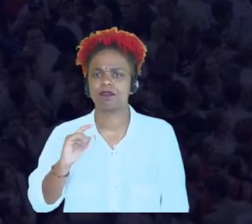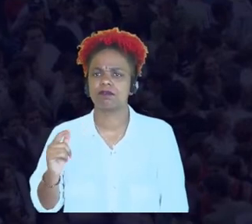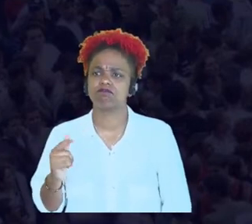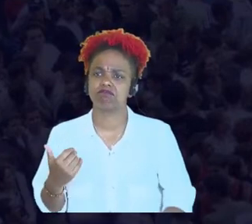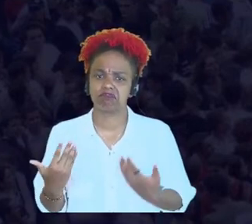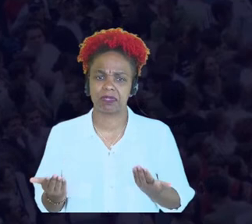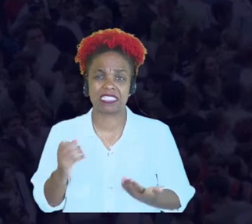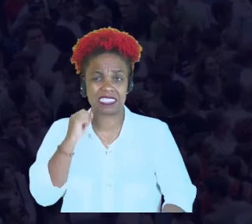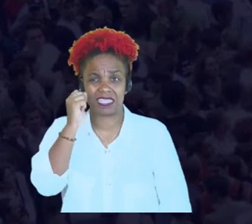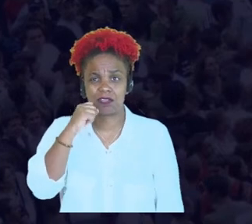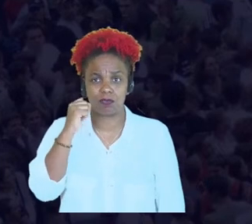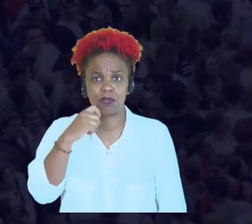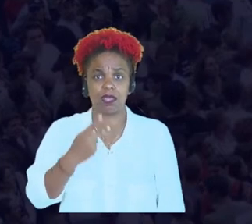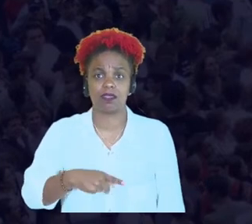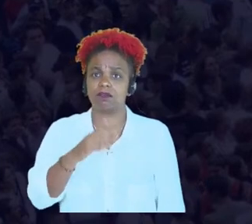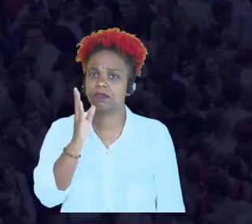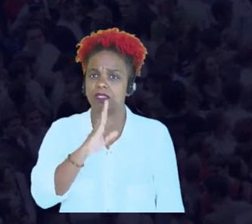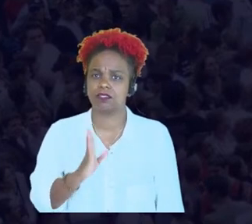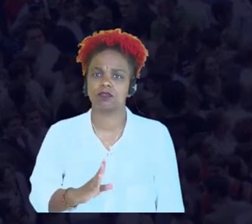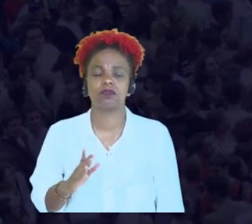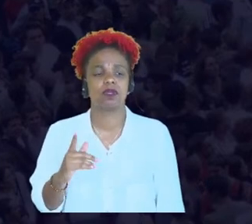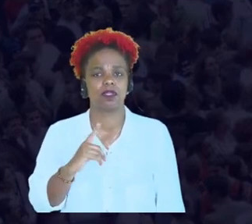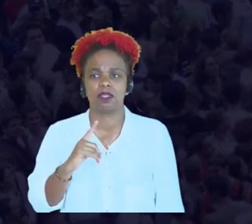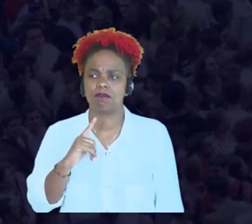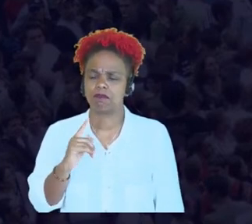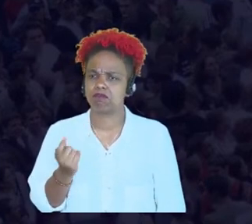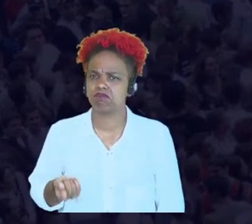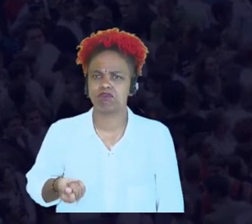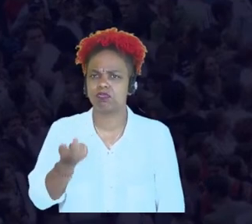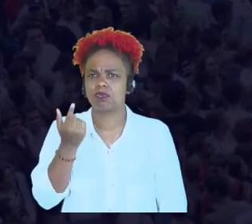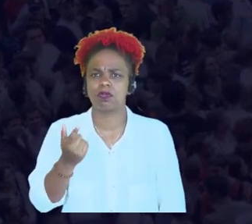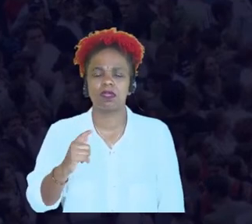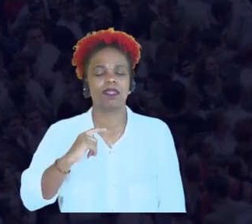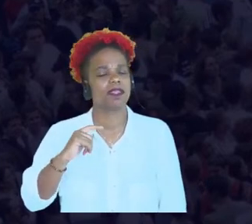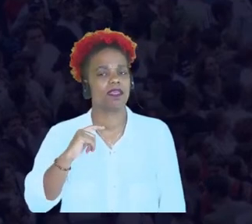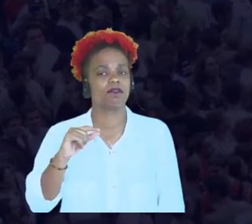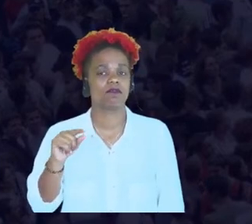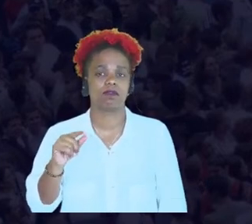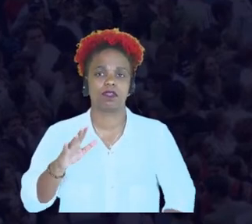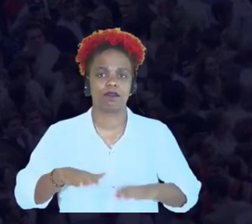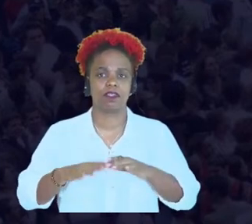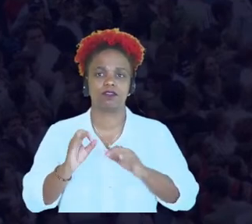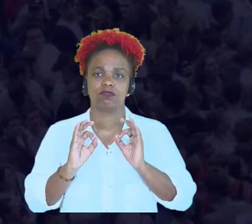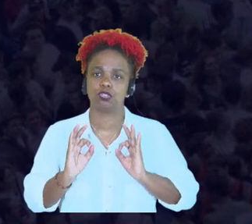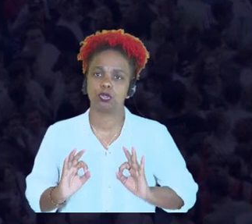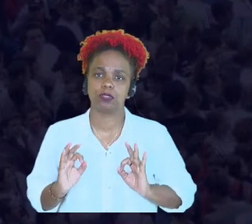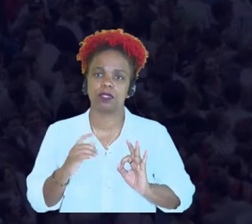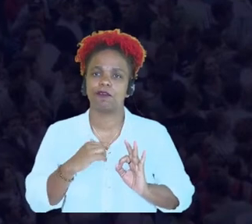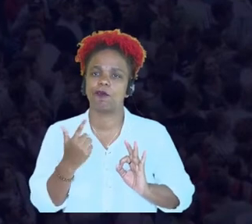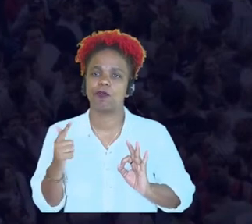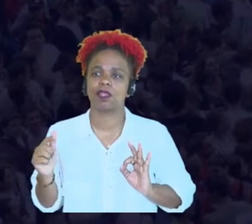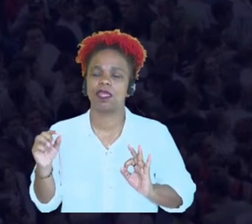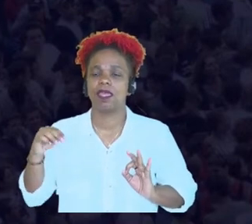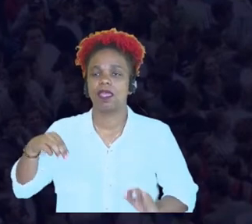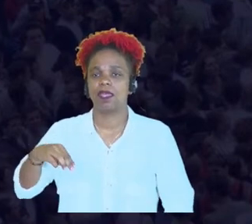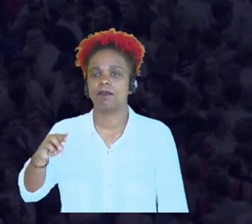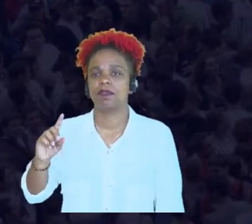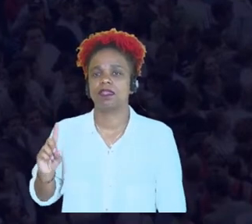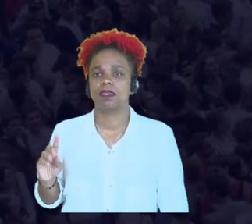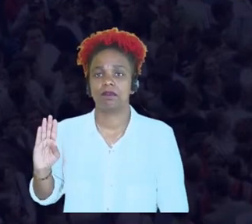número de senadores na nossa República, isso é uma grande exceção, né, e talvez eu não esteja fazendo justiça de não ter citado o MDB até